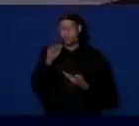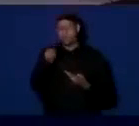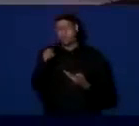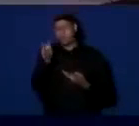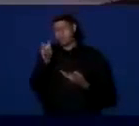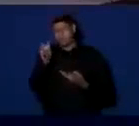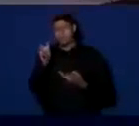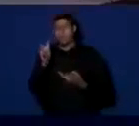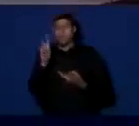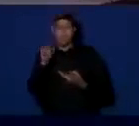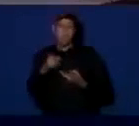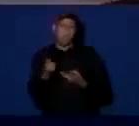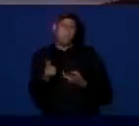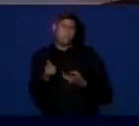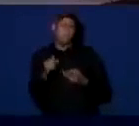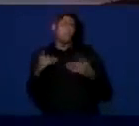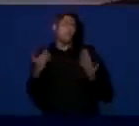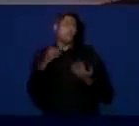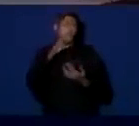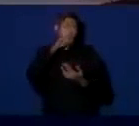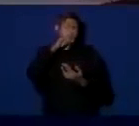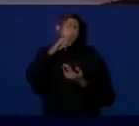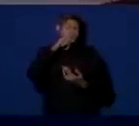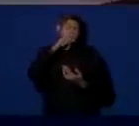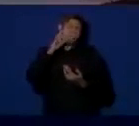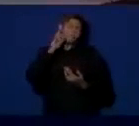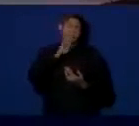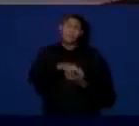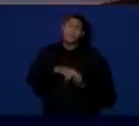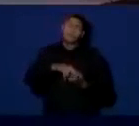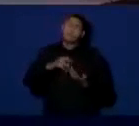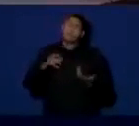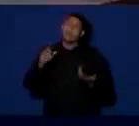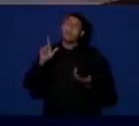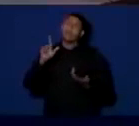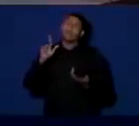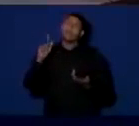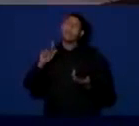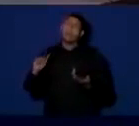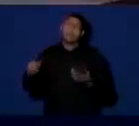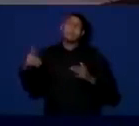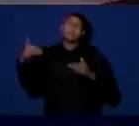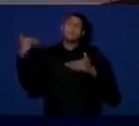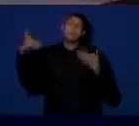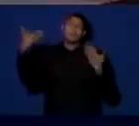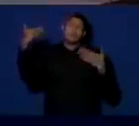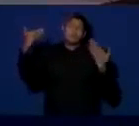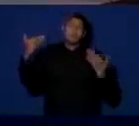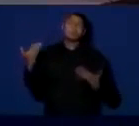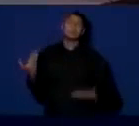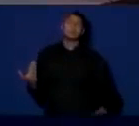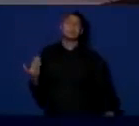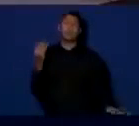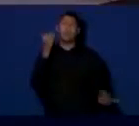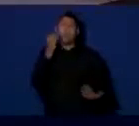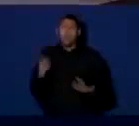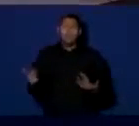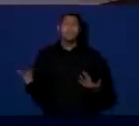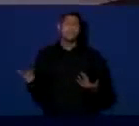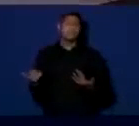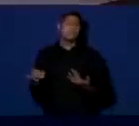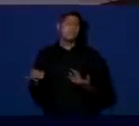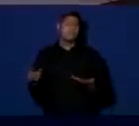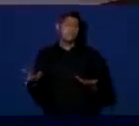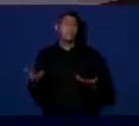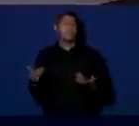que está precificado. Qual o risco que você vê, ô Luiz, em esse processo não sair do controle, mas ele ser